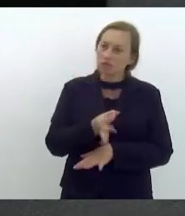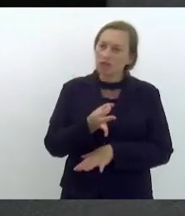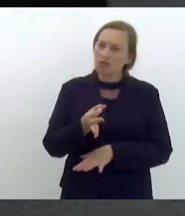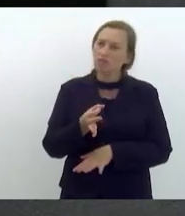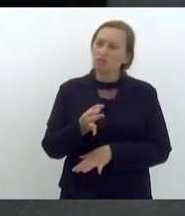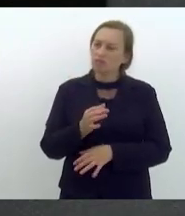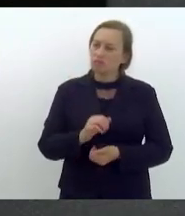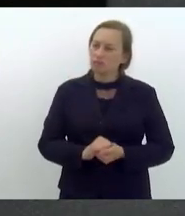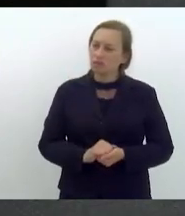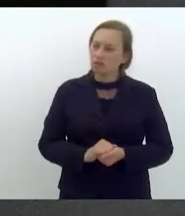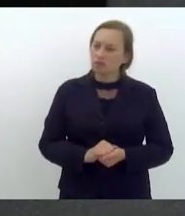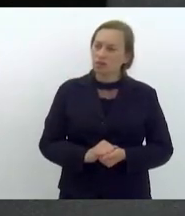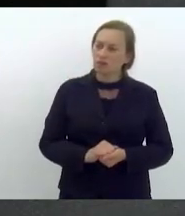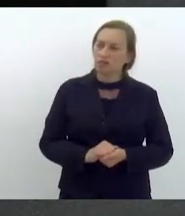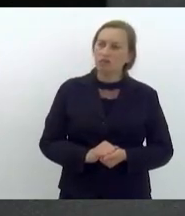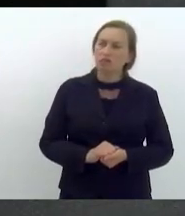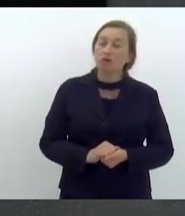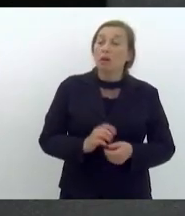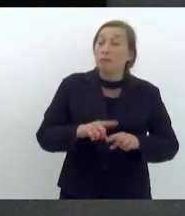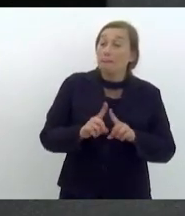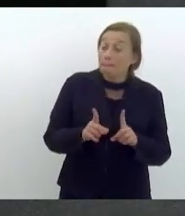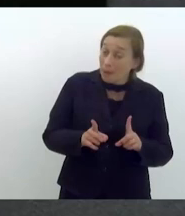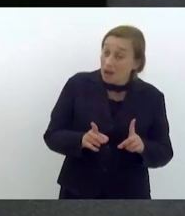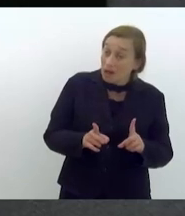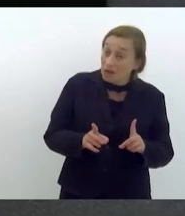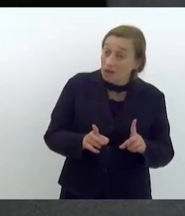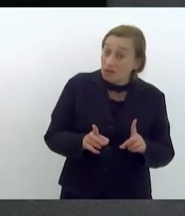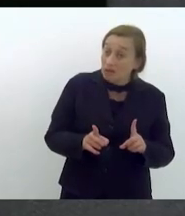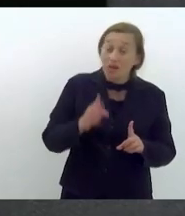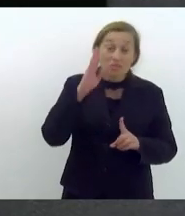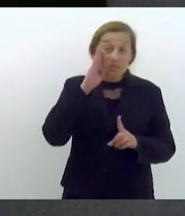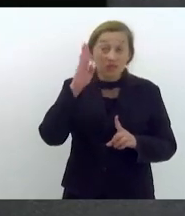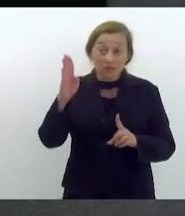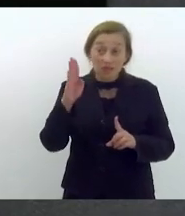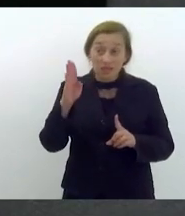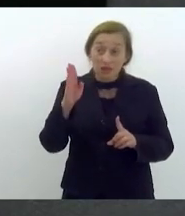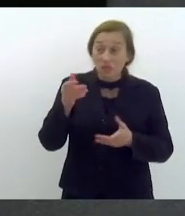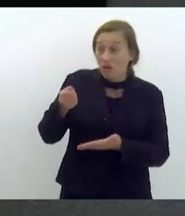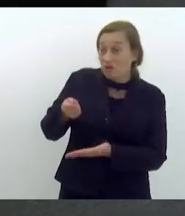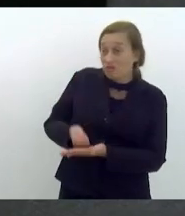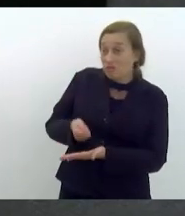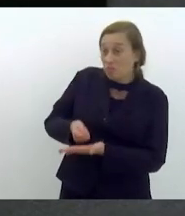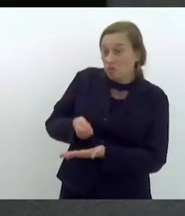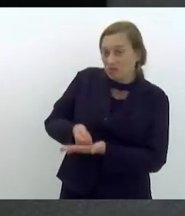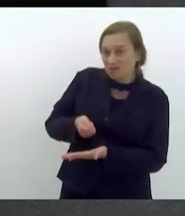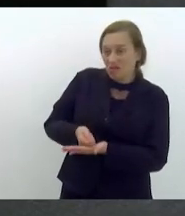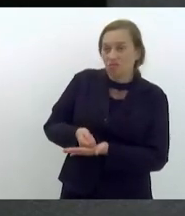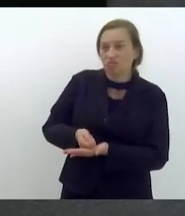acredito Mas a questão principal é a imposição